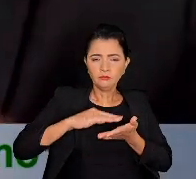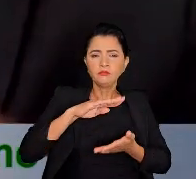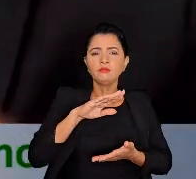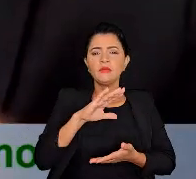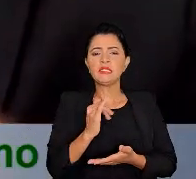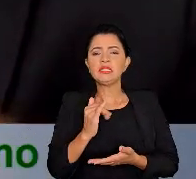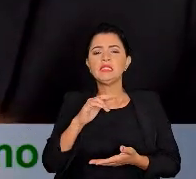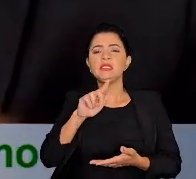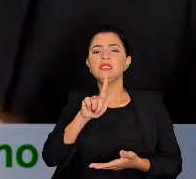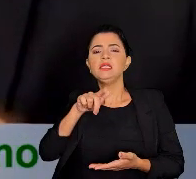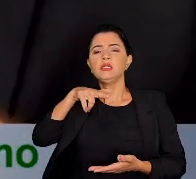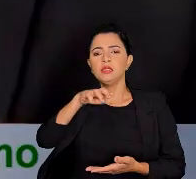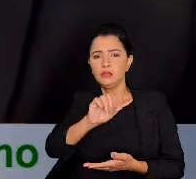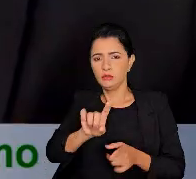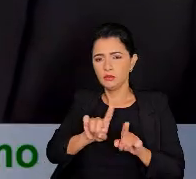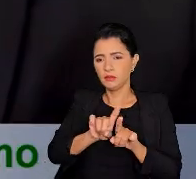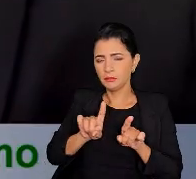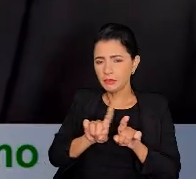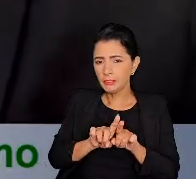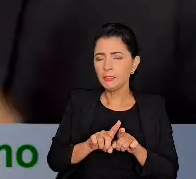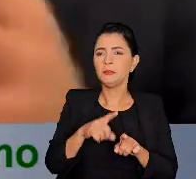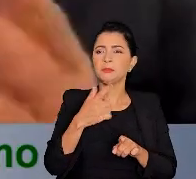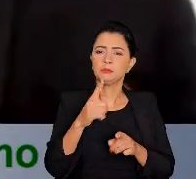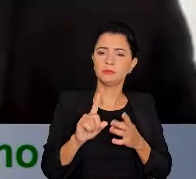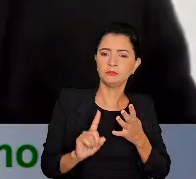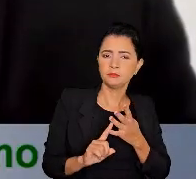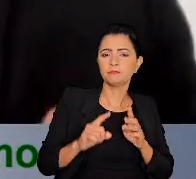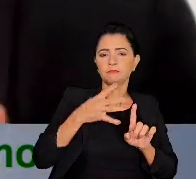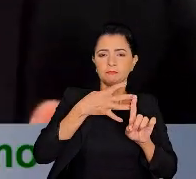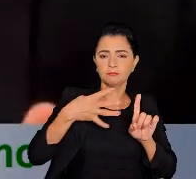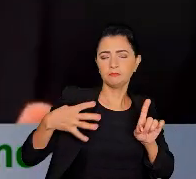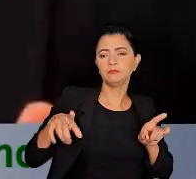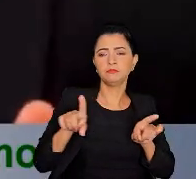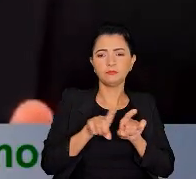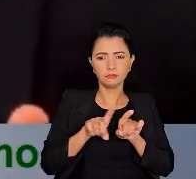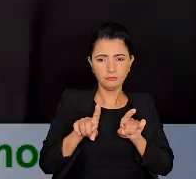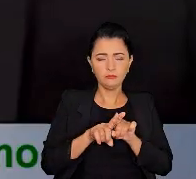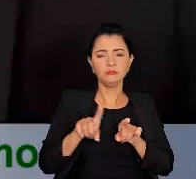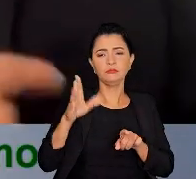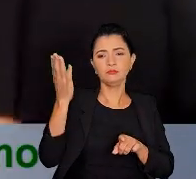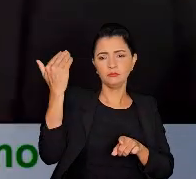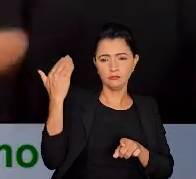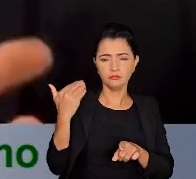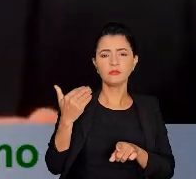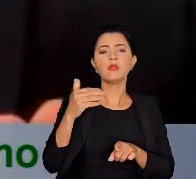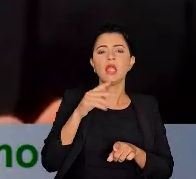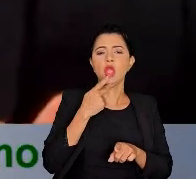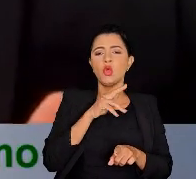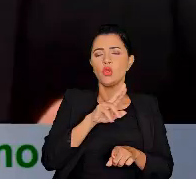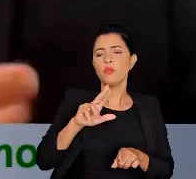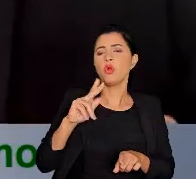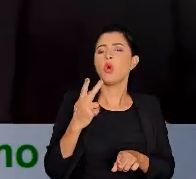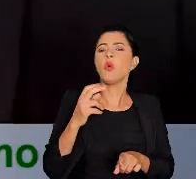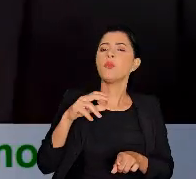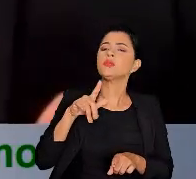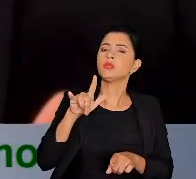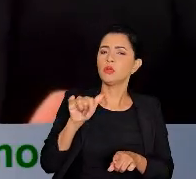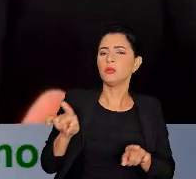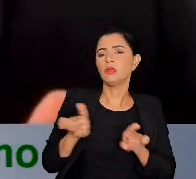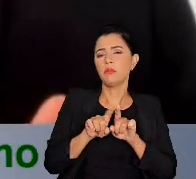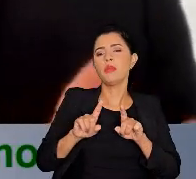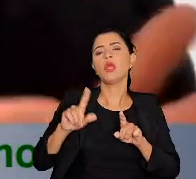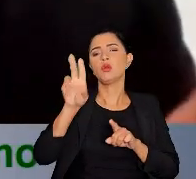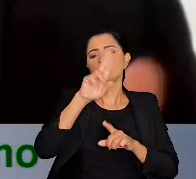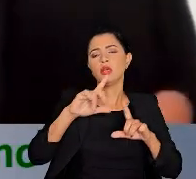pela doutora Terezinha. Lembramos de LGBTs, na época se chamavam homossexuais, que também usavam um triângulo nos campos